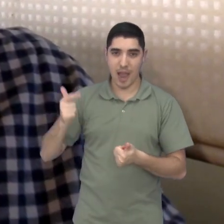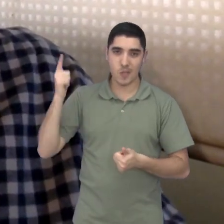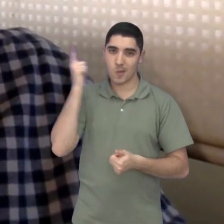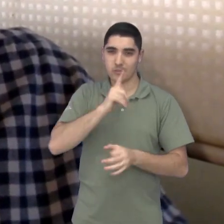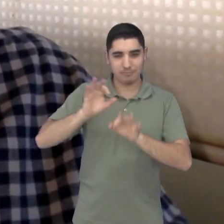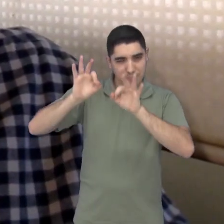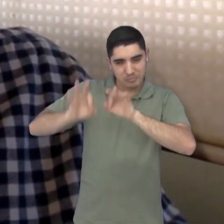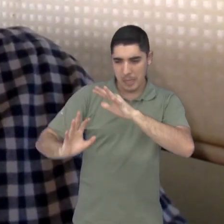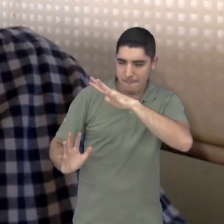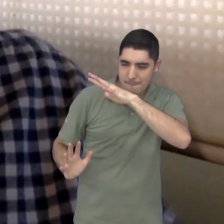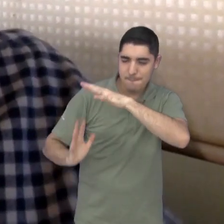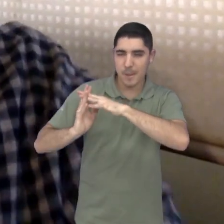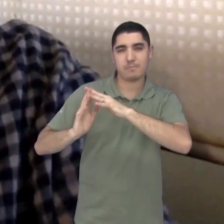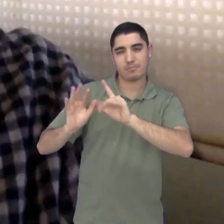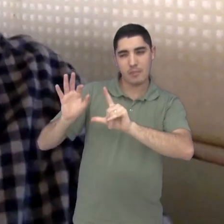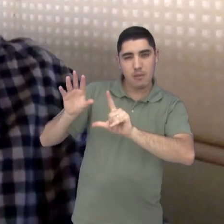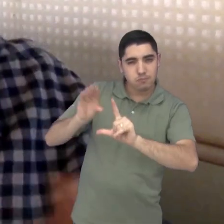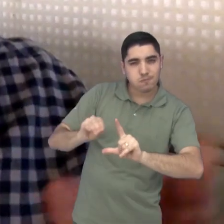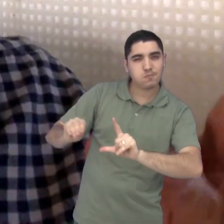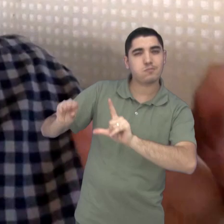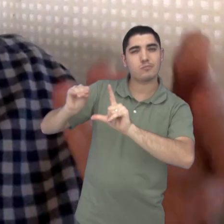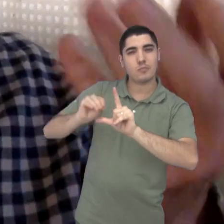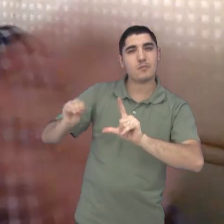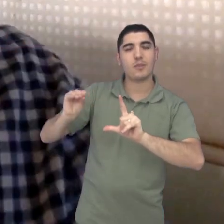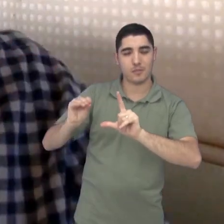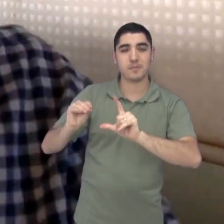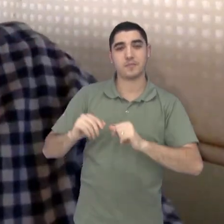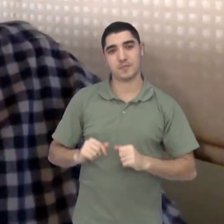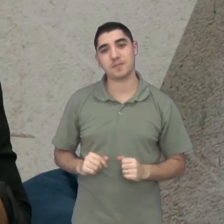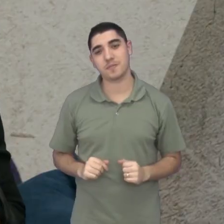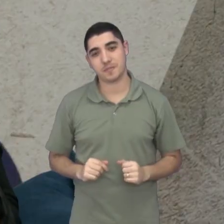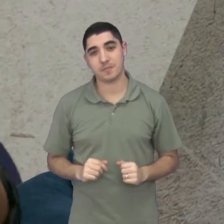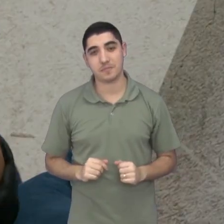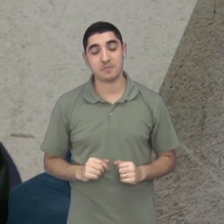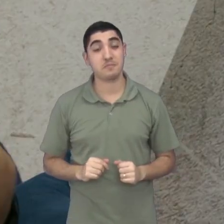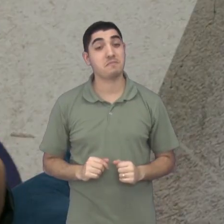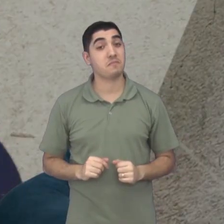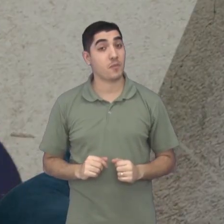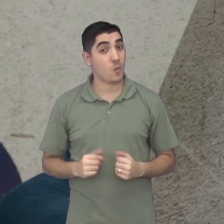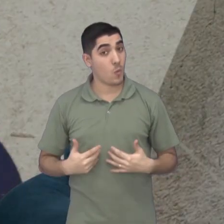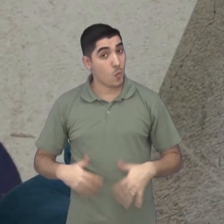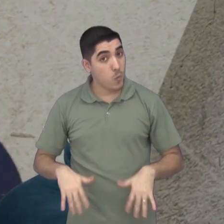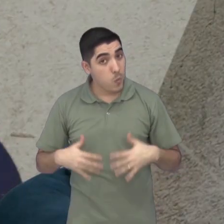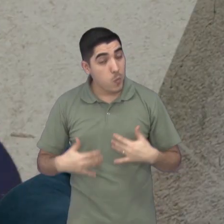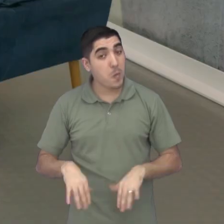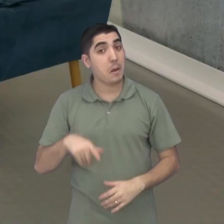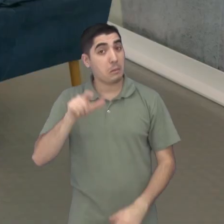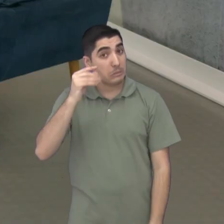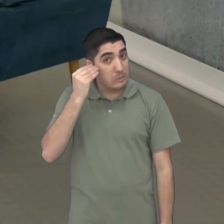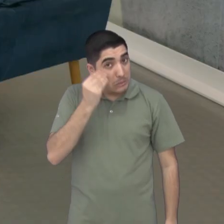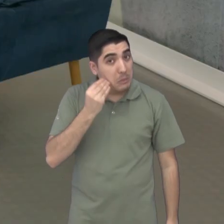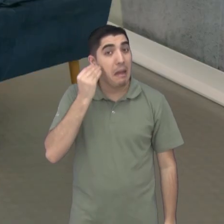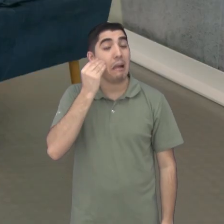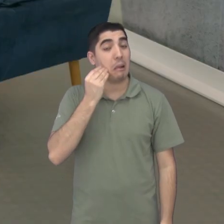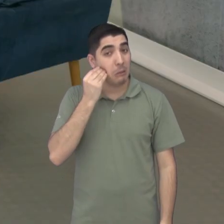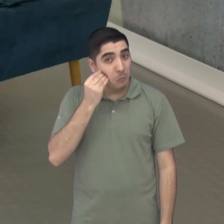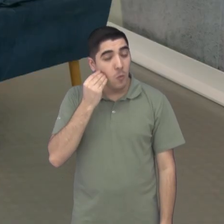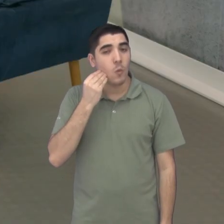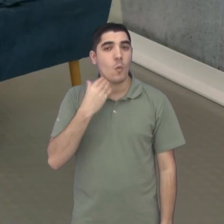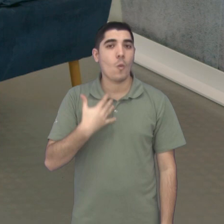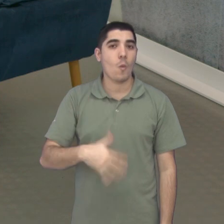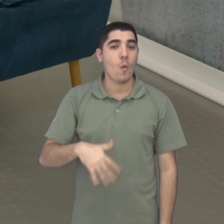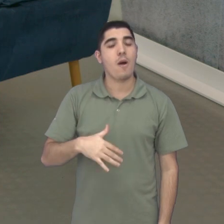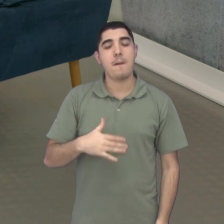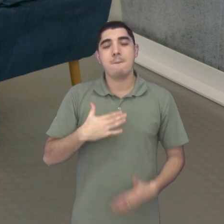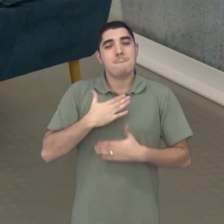dublagem bem próxima da perfeição. É muita experiência, é um